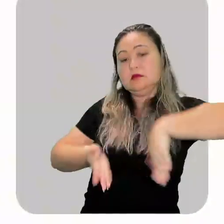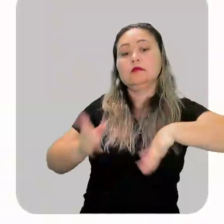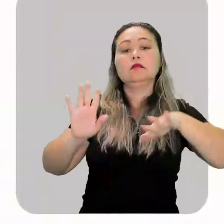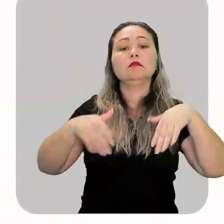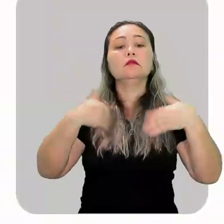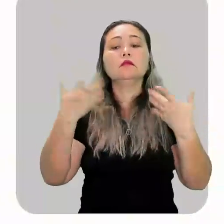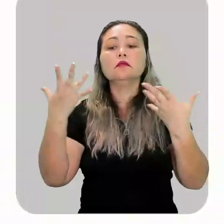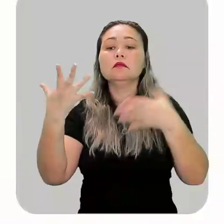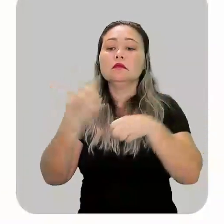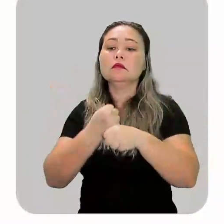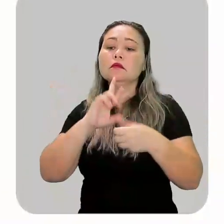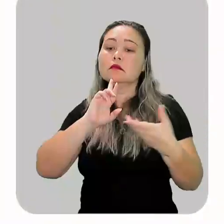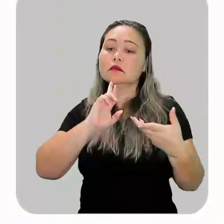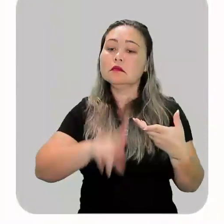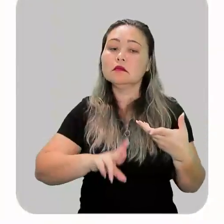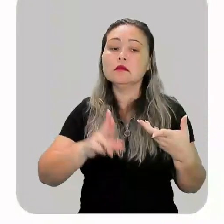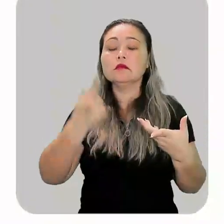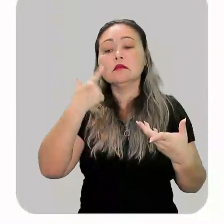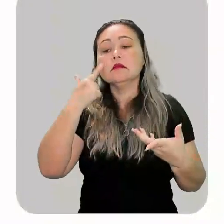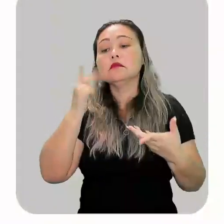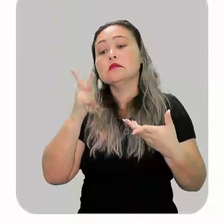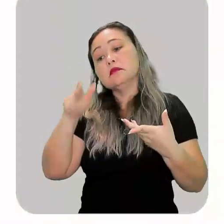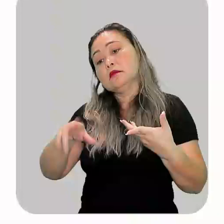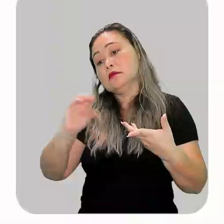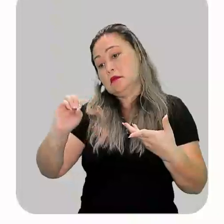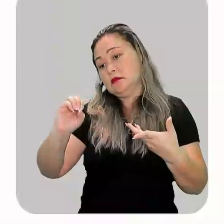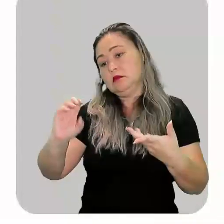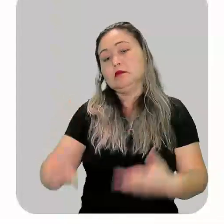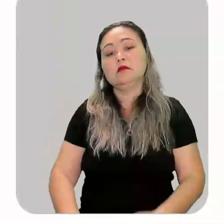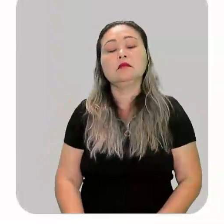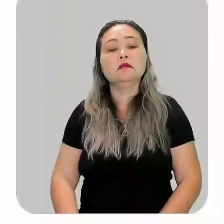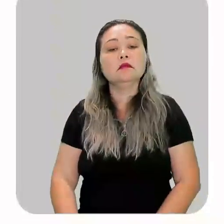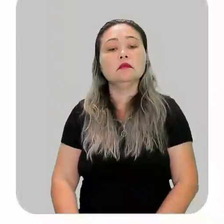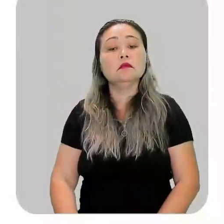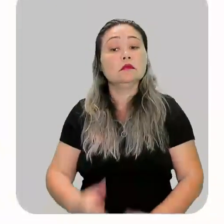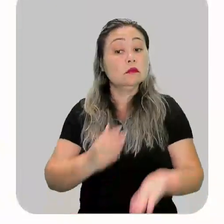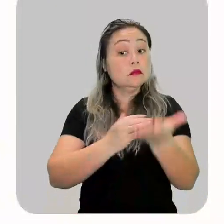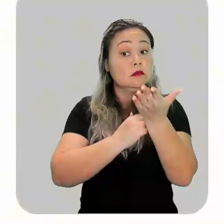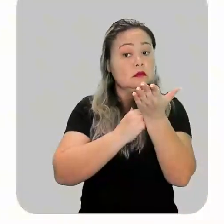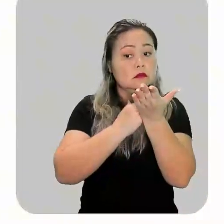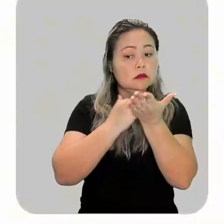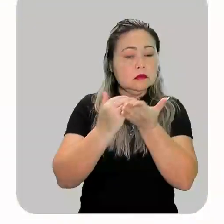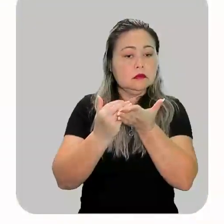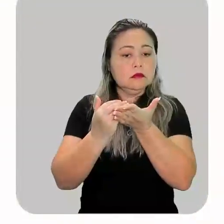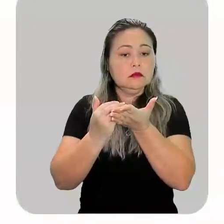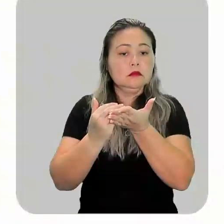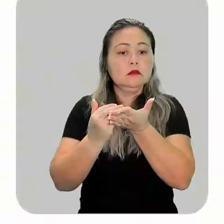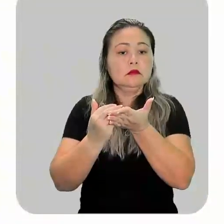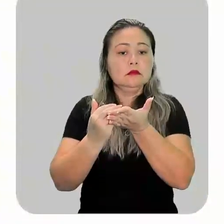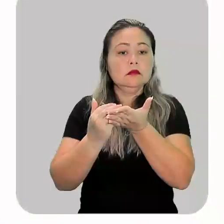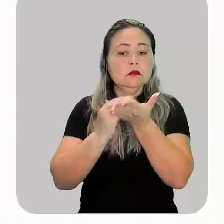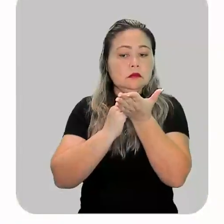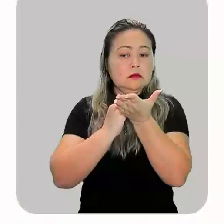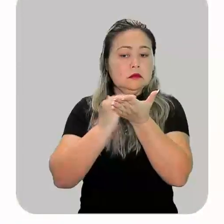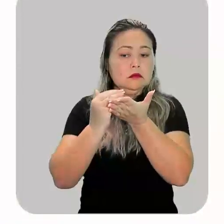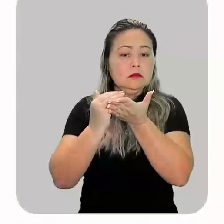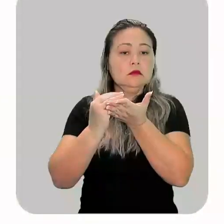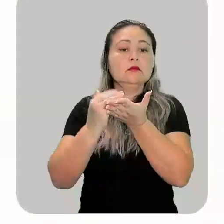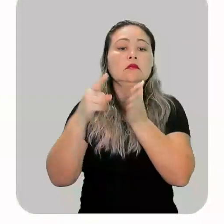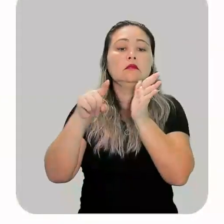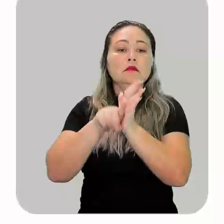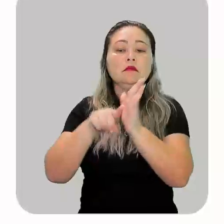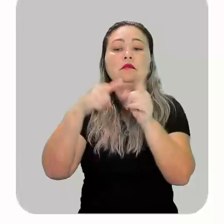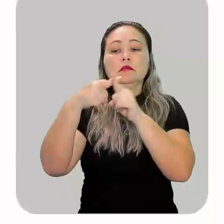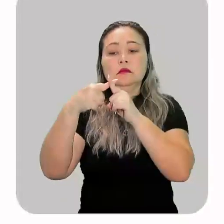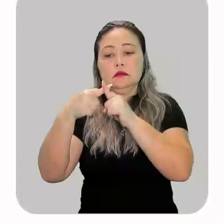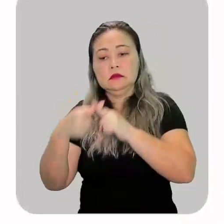Então, vamos calcular o determinante e a gente vai ver se vai dar 0, né? Vamos lá, então. Começo aqui, ó. Vamos por aqui, ó. Sempre começando. Menos 3 vezes